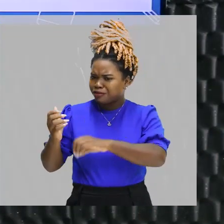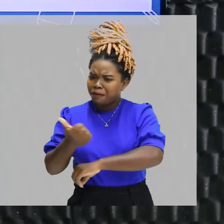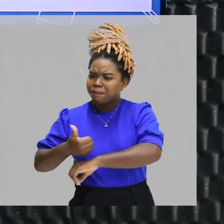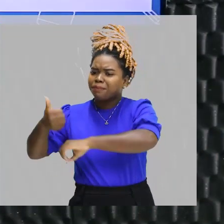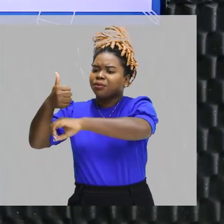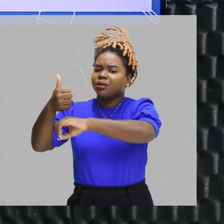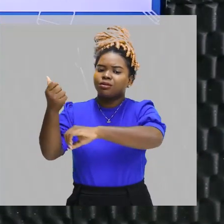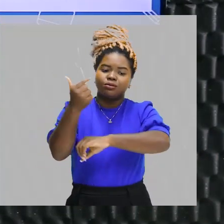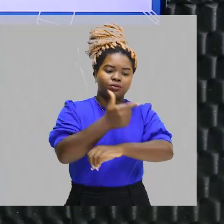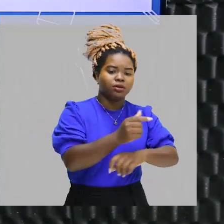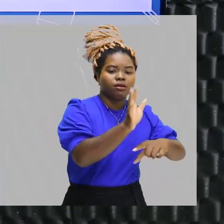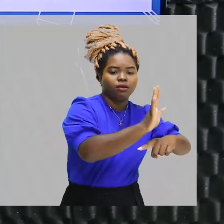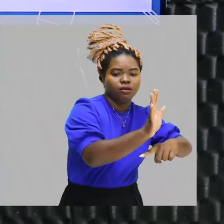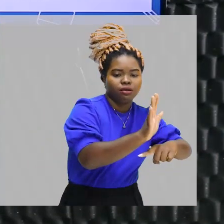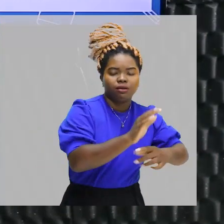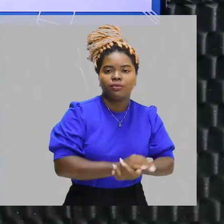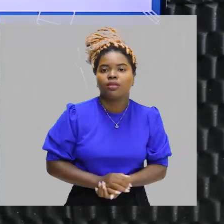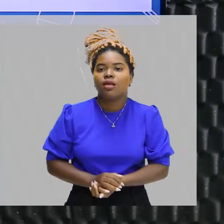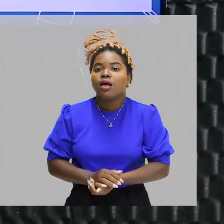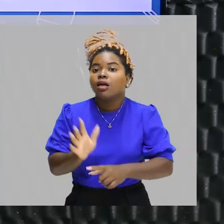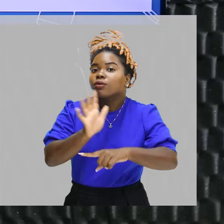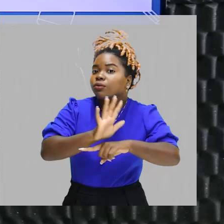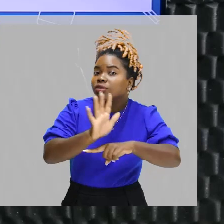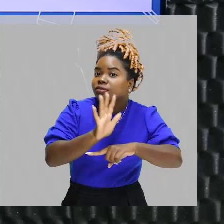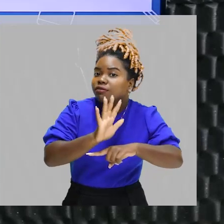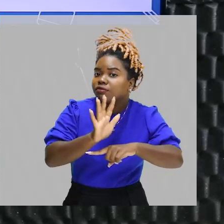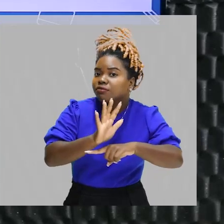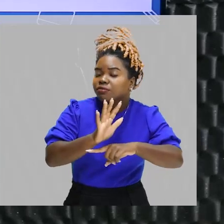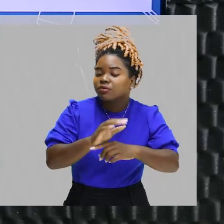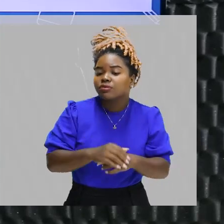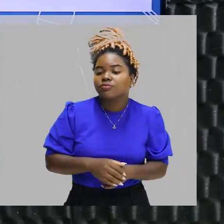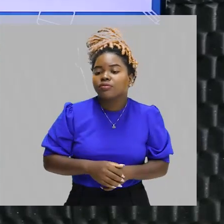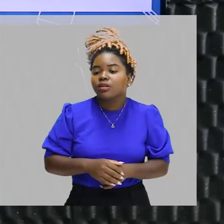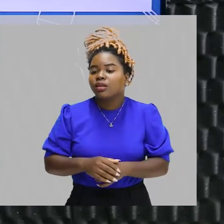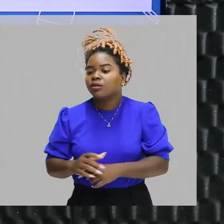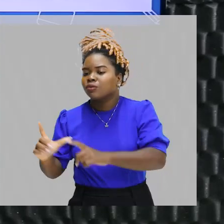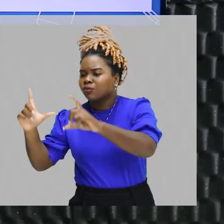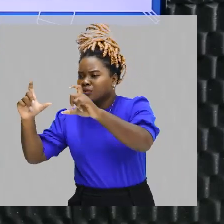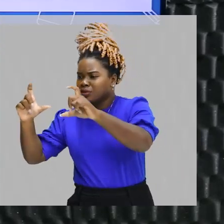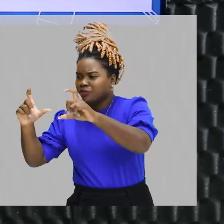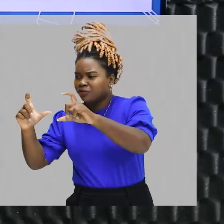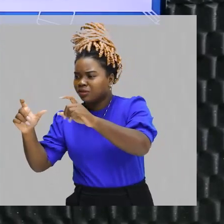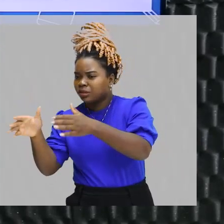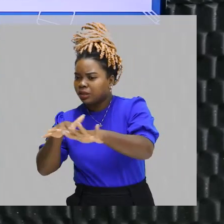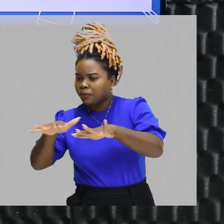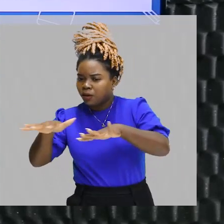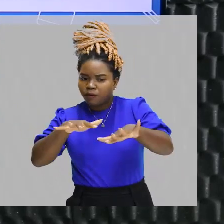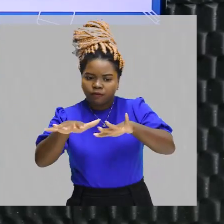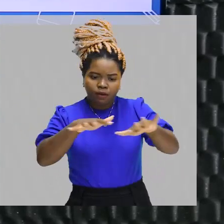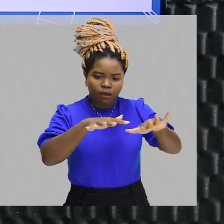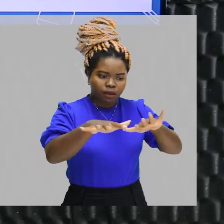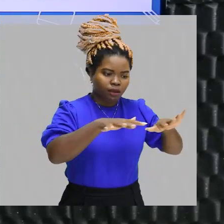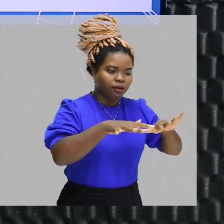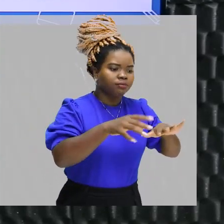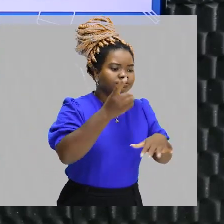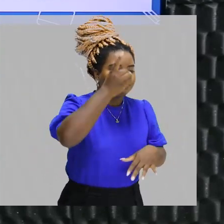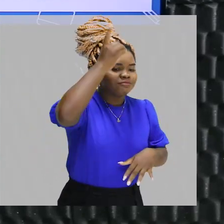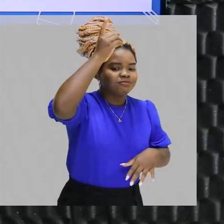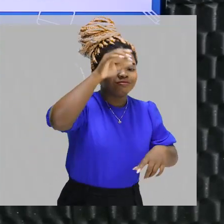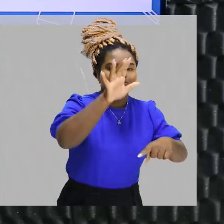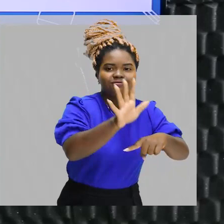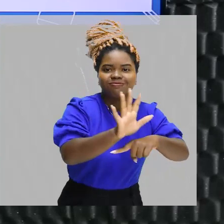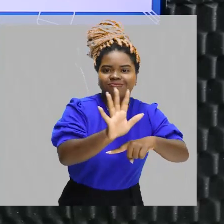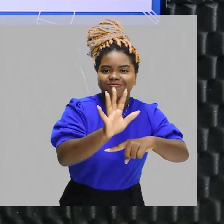do que o cinema. E aí, quando a fotografia é colocada uma do lado do outro e entra em movimento, ela cria a ideia do cinema. Né?